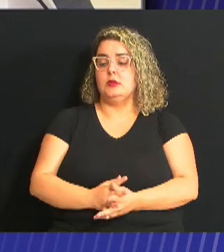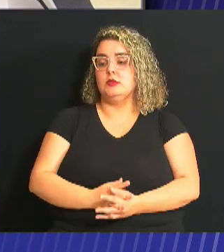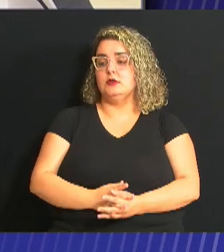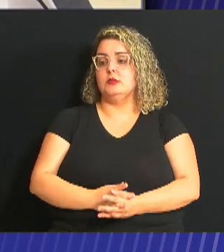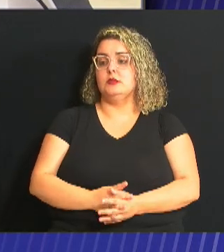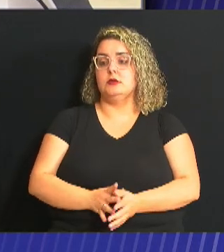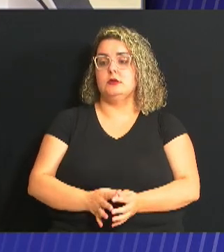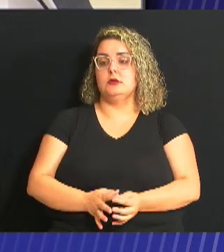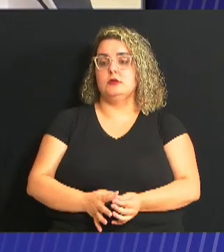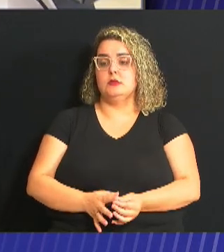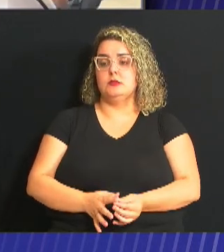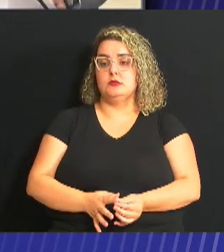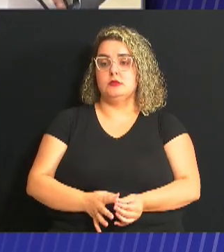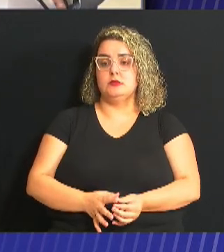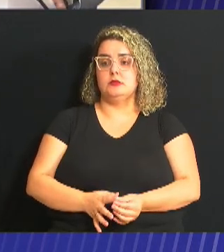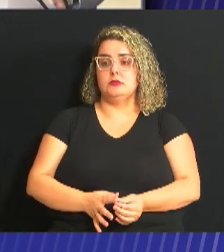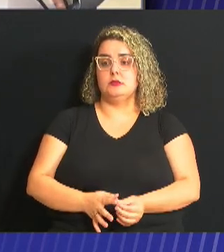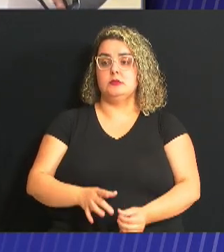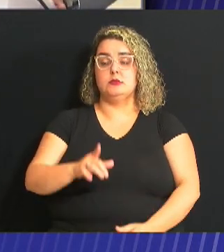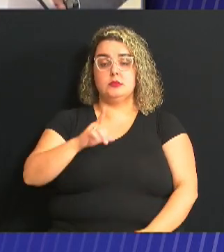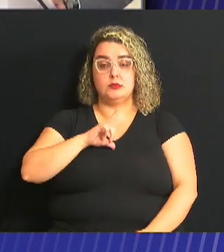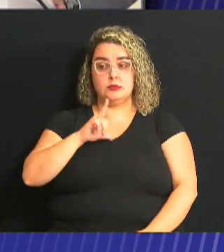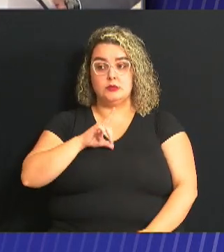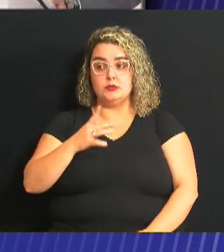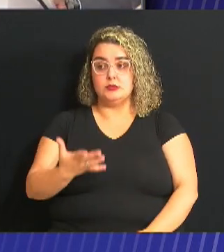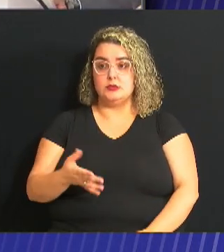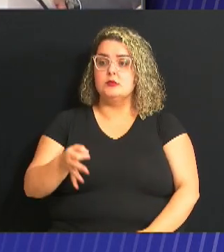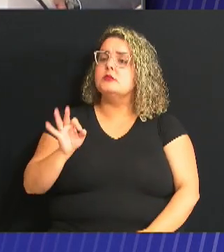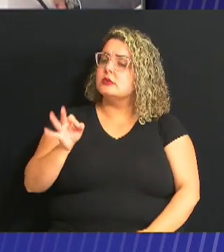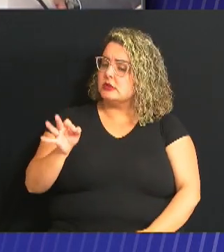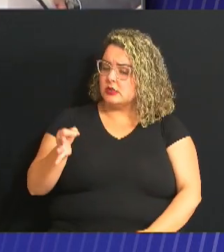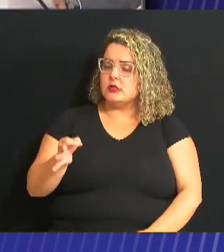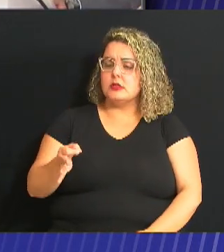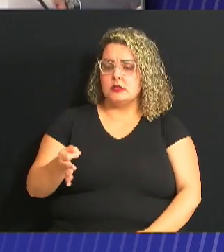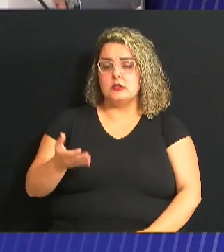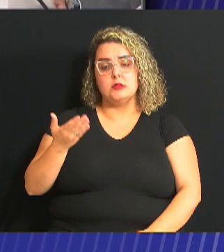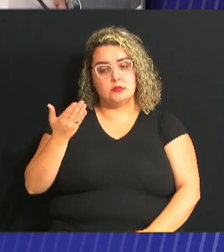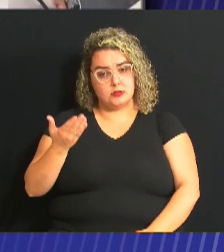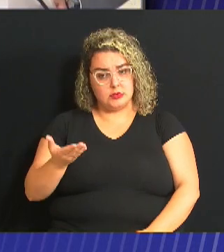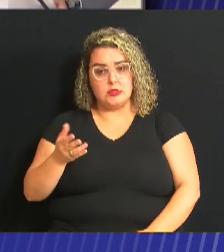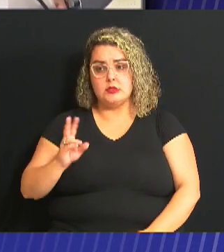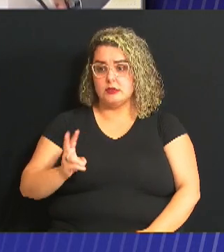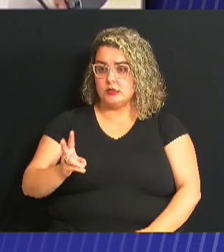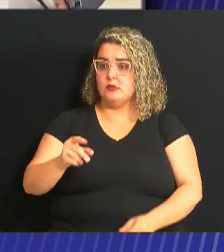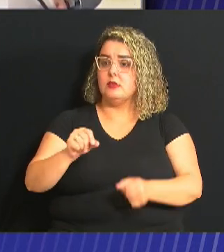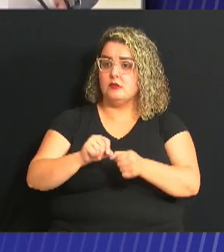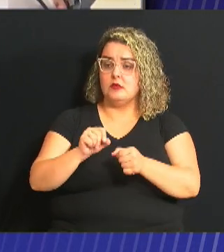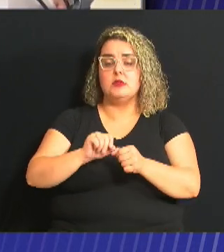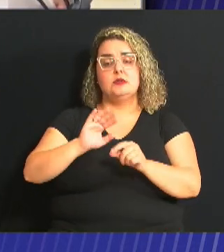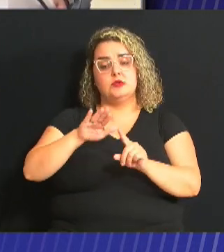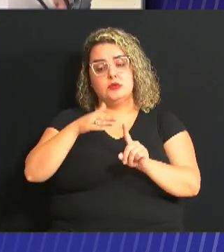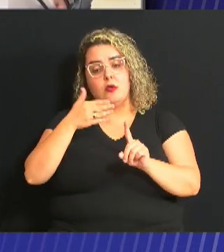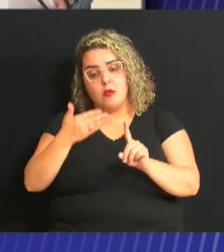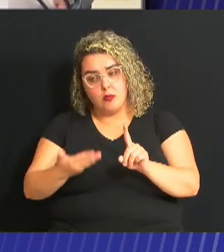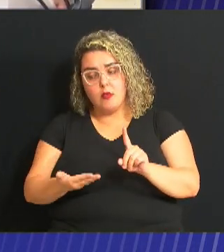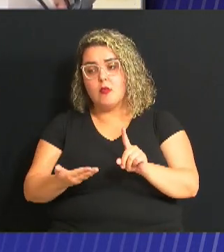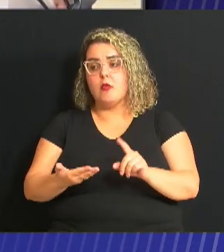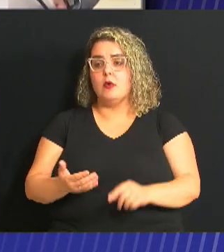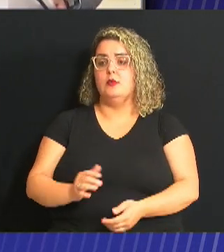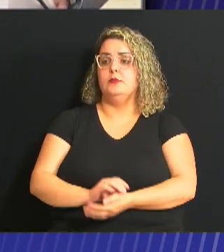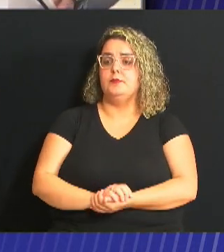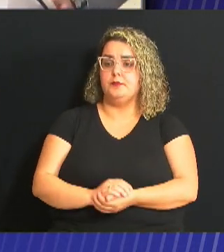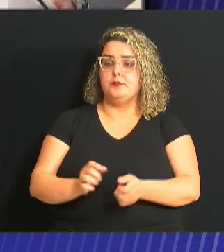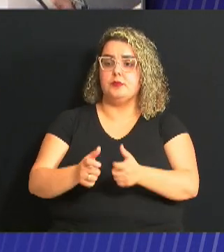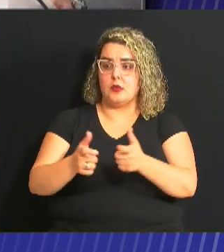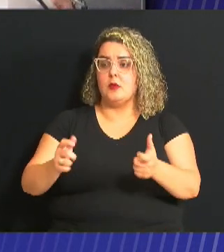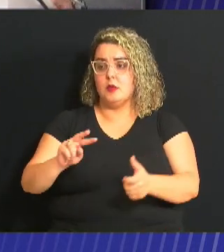mas eu tenho certeza de que você sempre fez e honrou, e muitas vezes, na maioria